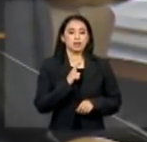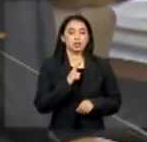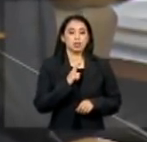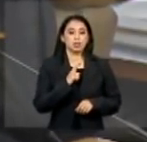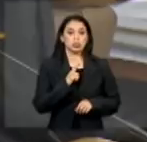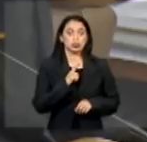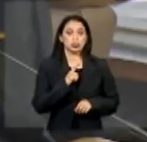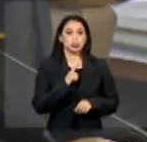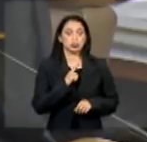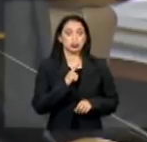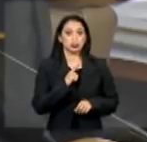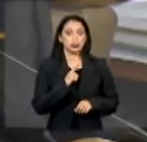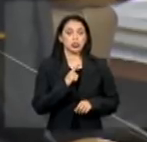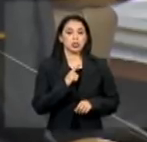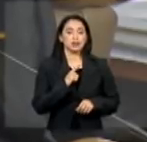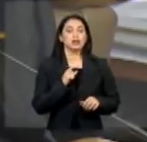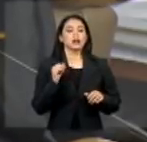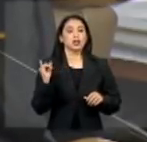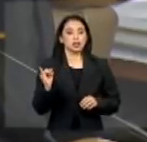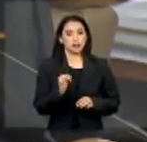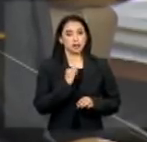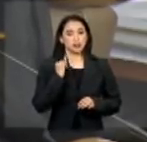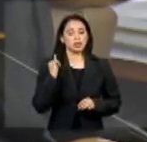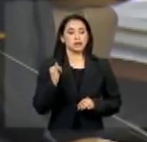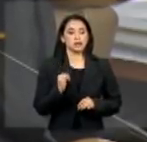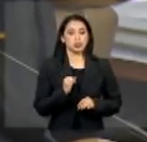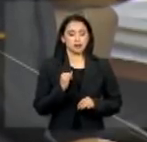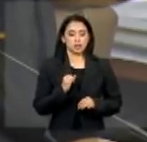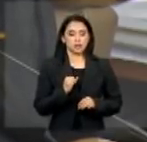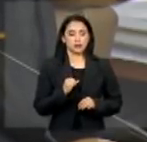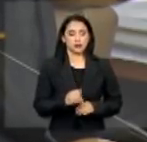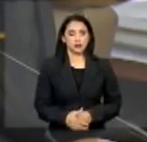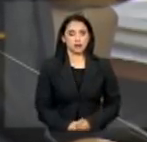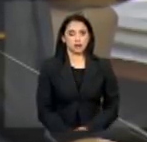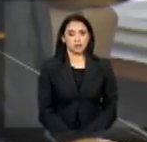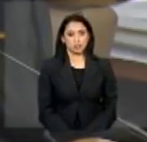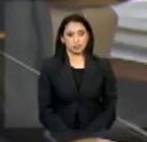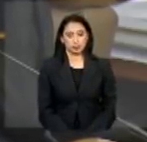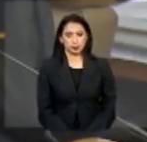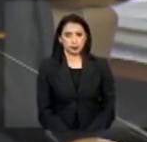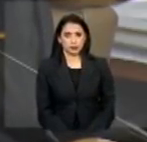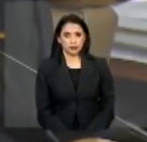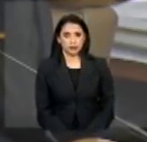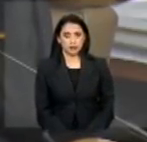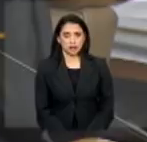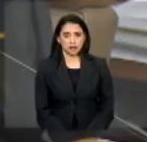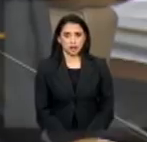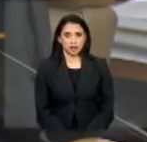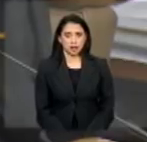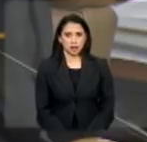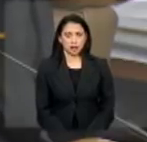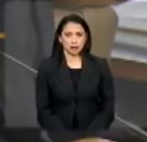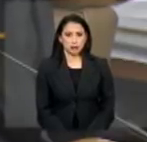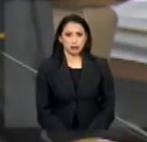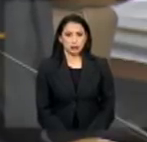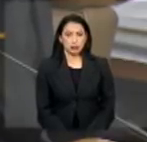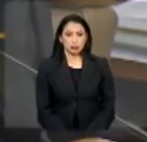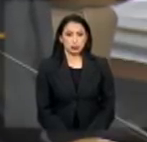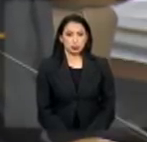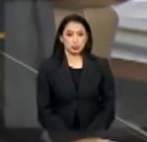refutar ao menos em alguma medida uma alegação que quiçá vem à tona